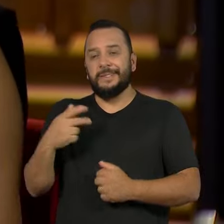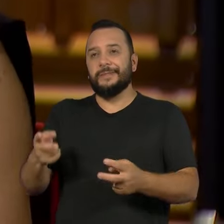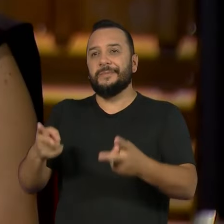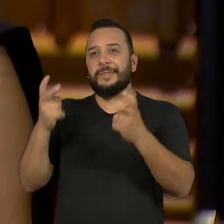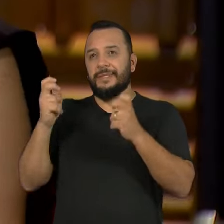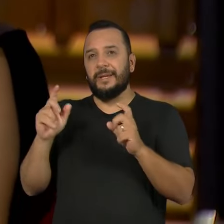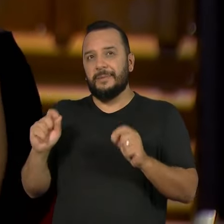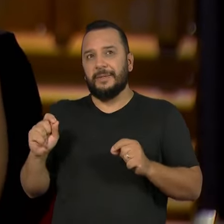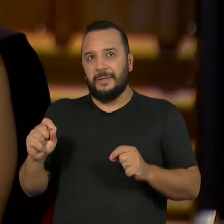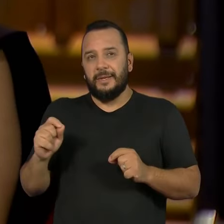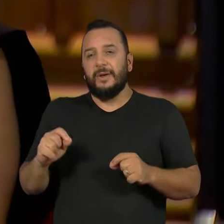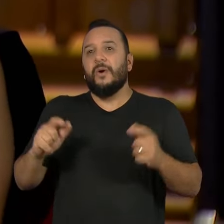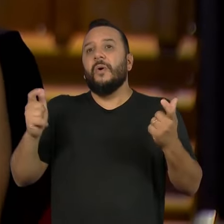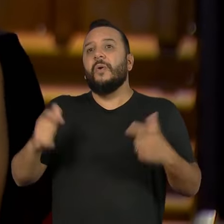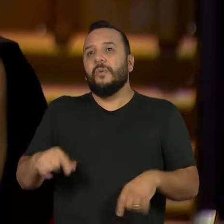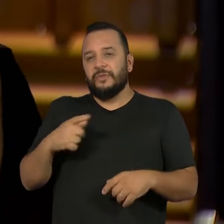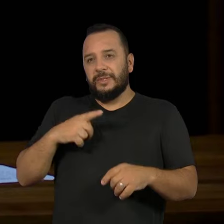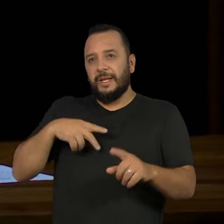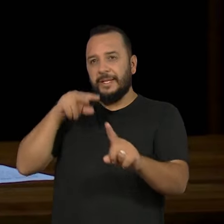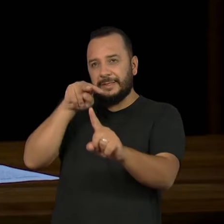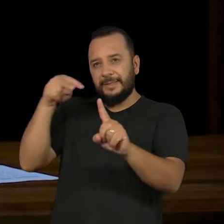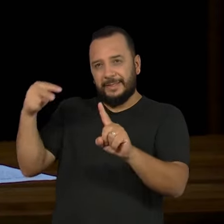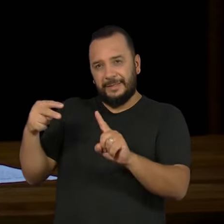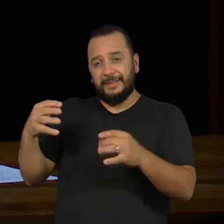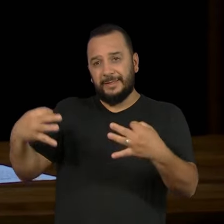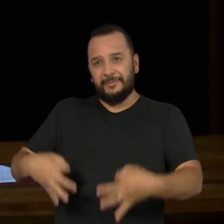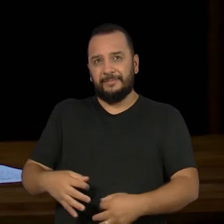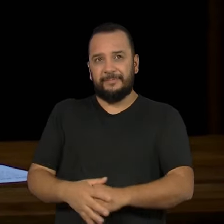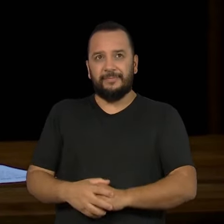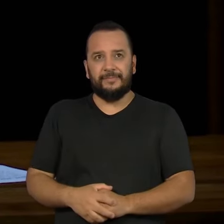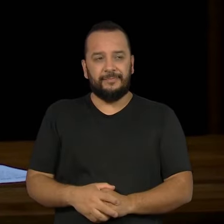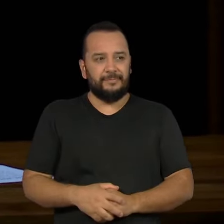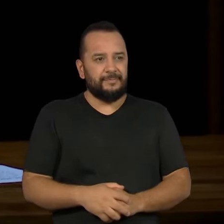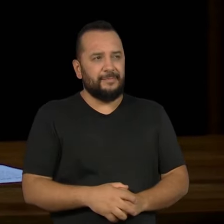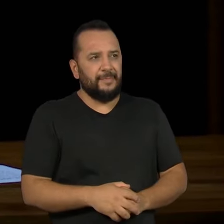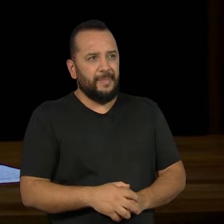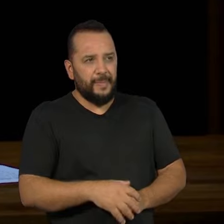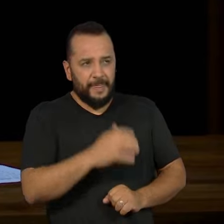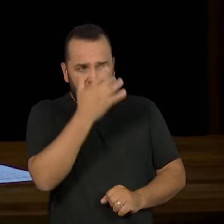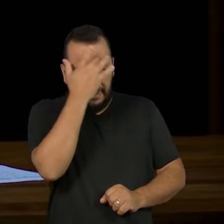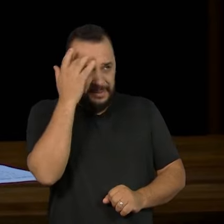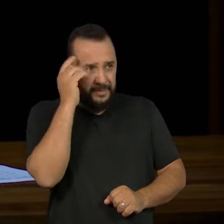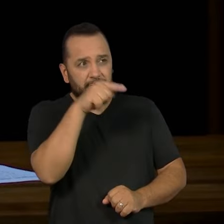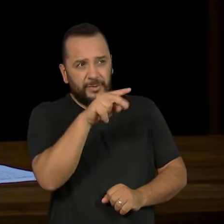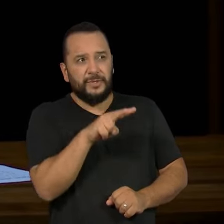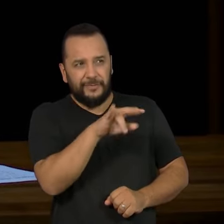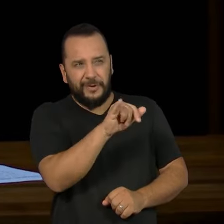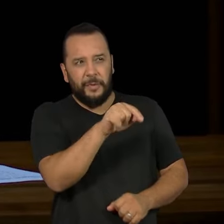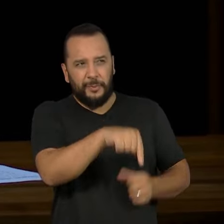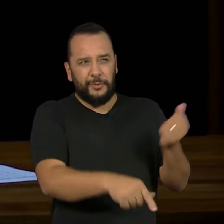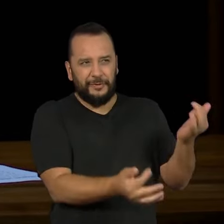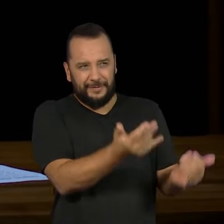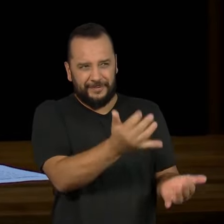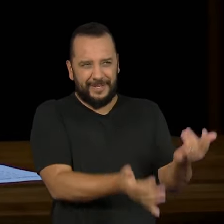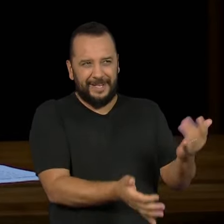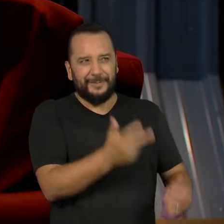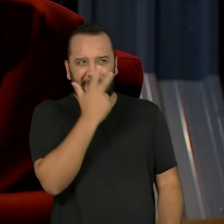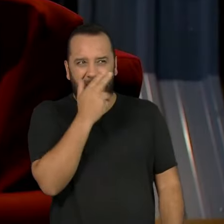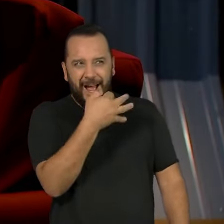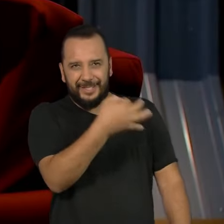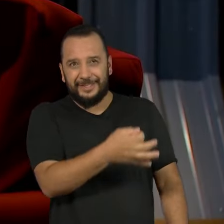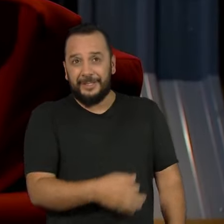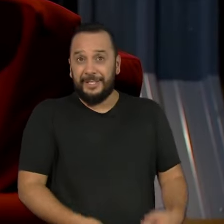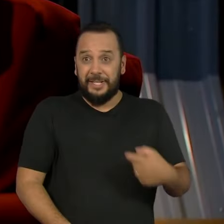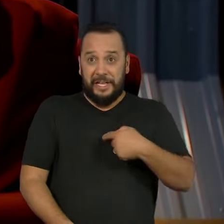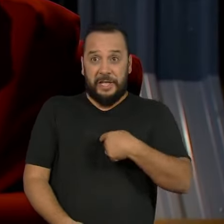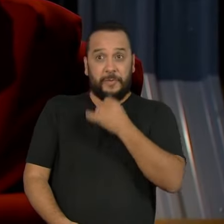colocar luz aonde a gente tem que colocar luz é ou seja Essas pessoas vão pro inferno você não acha quem sou